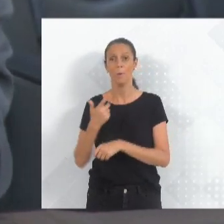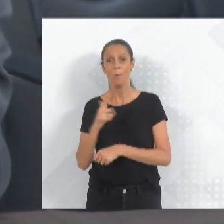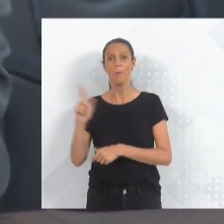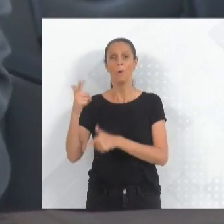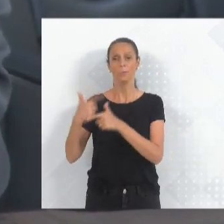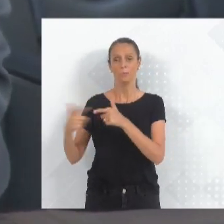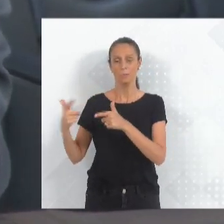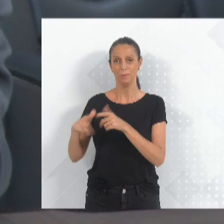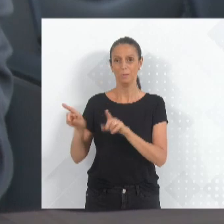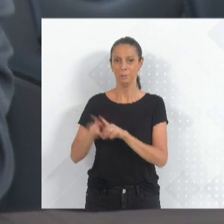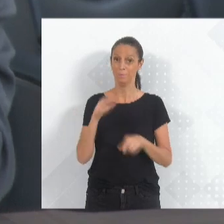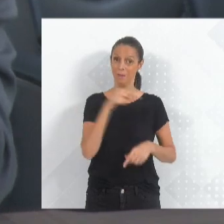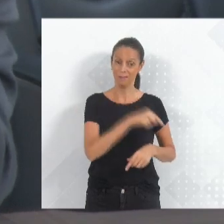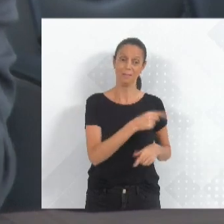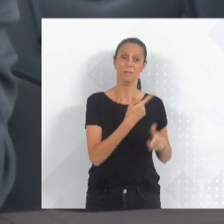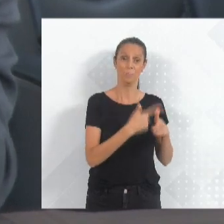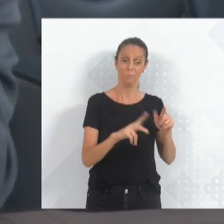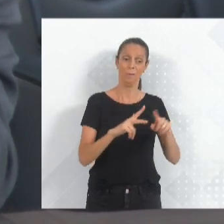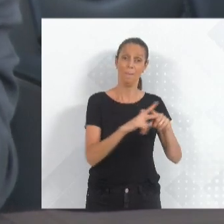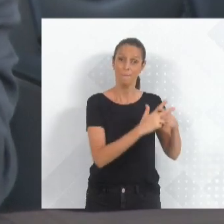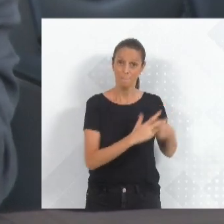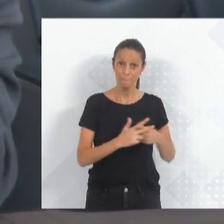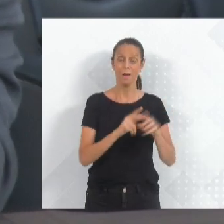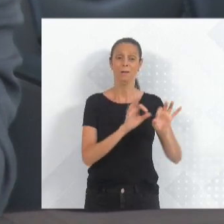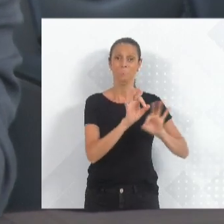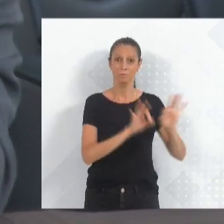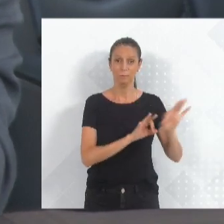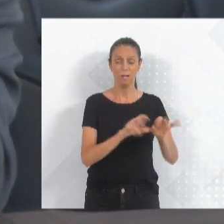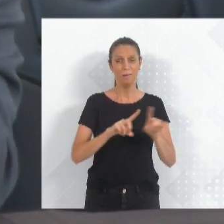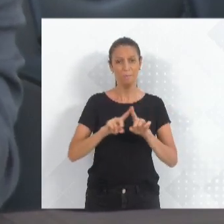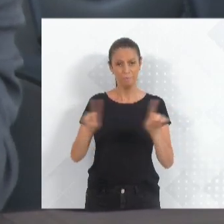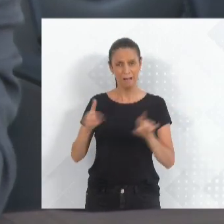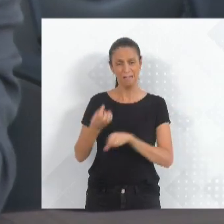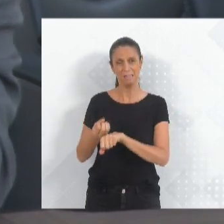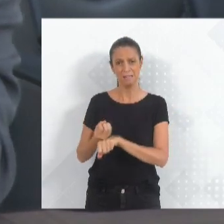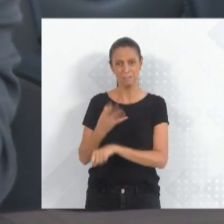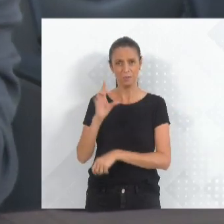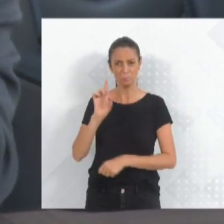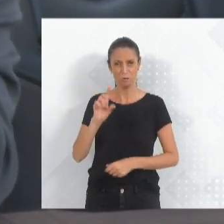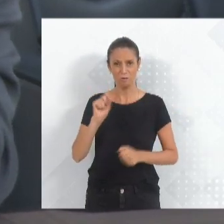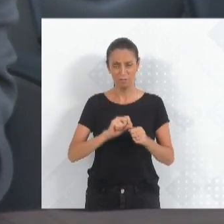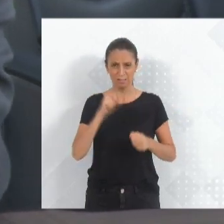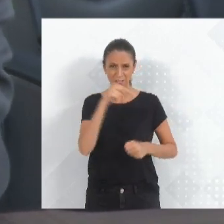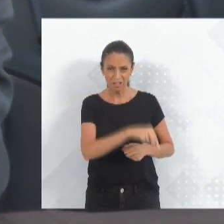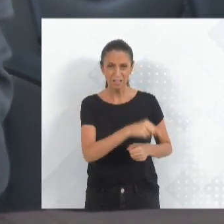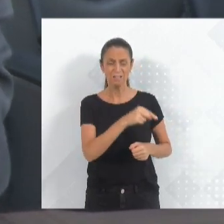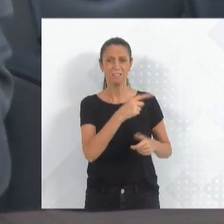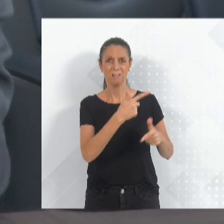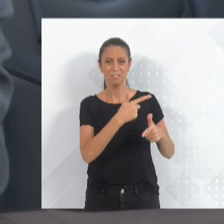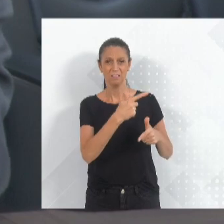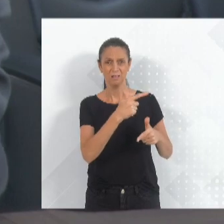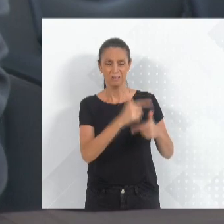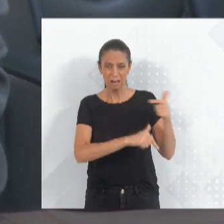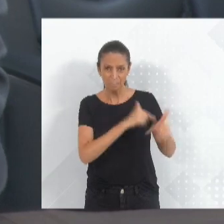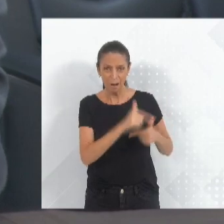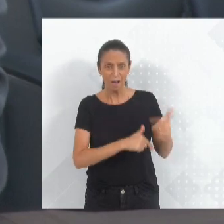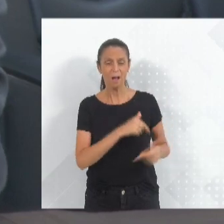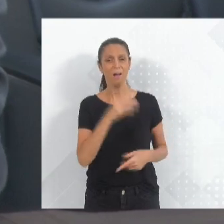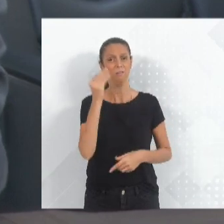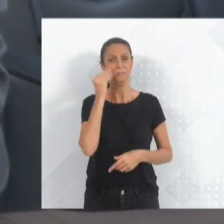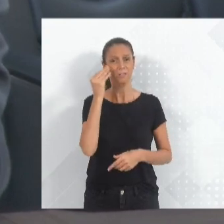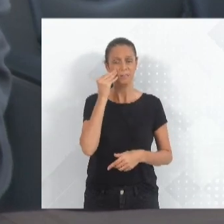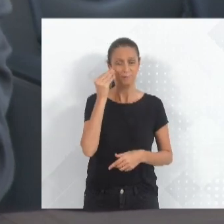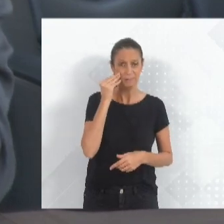da manutenção, o SAMAI não fez só esse trabalho na tentativa constante de regularizar a